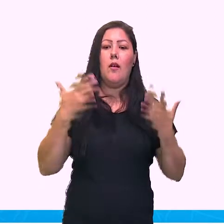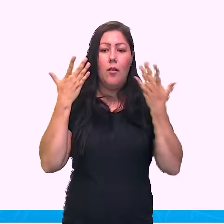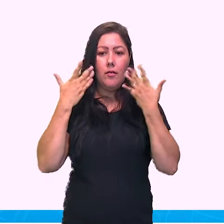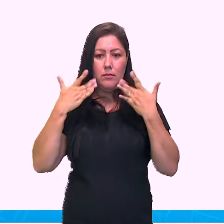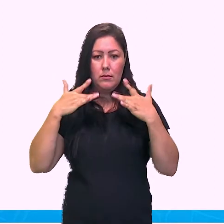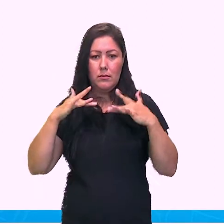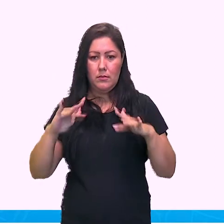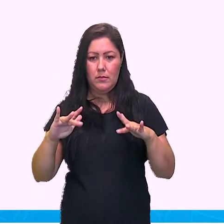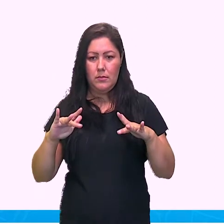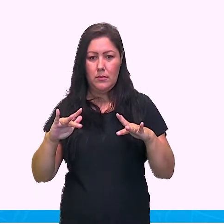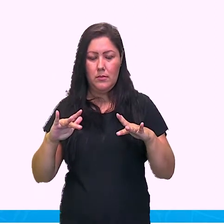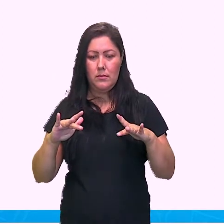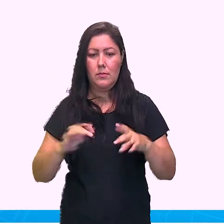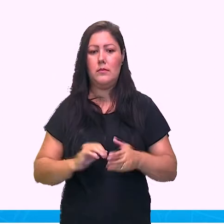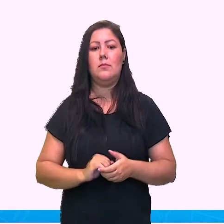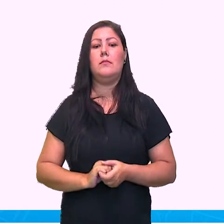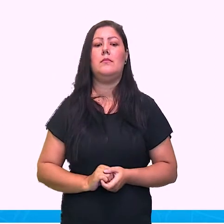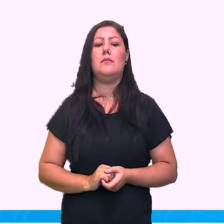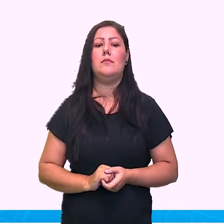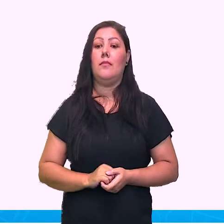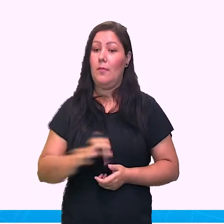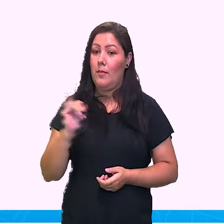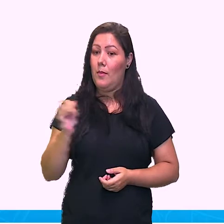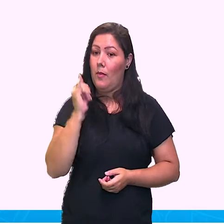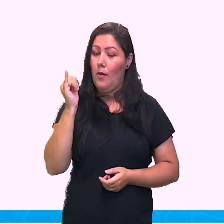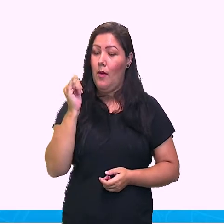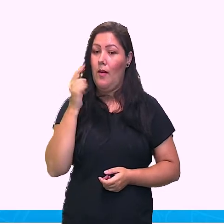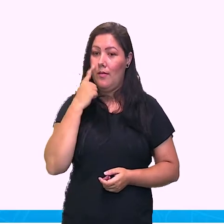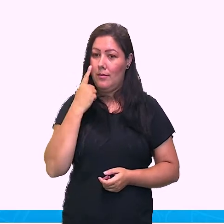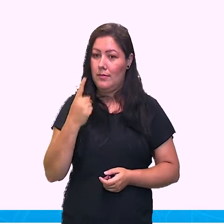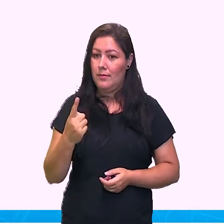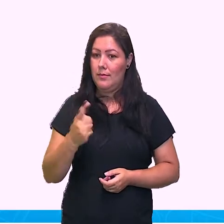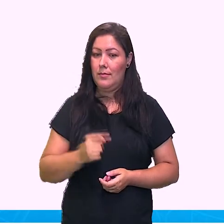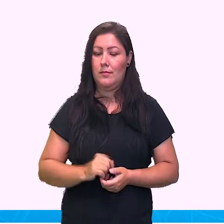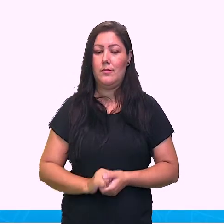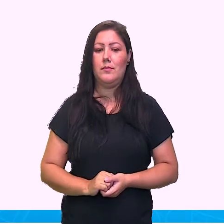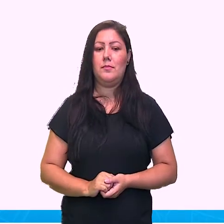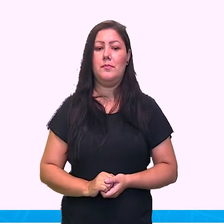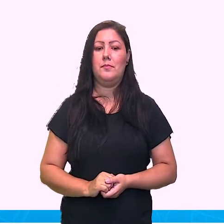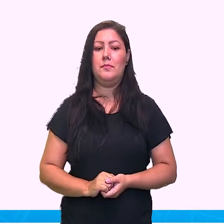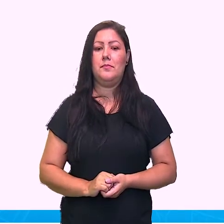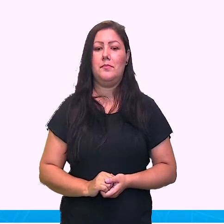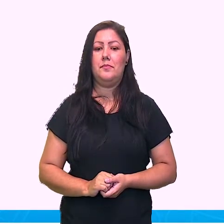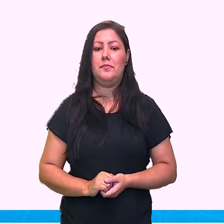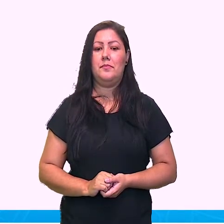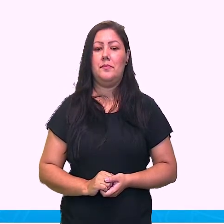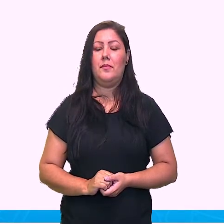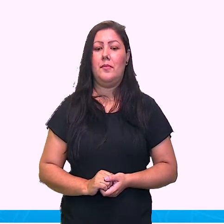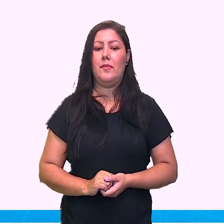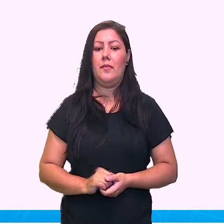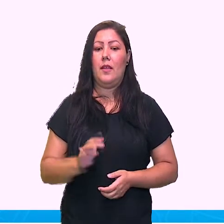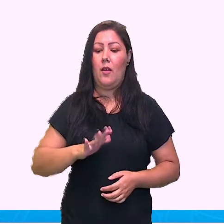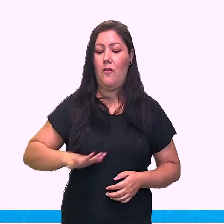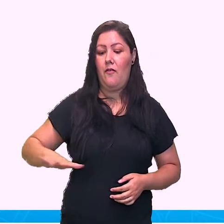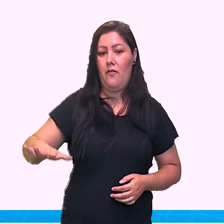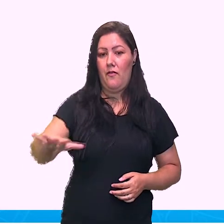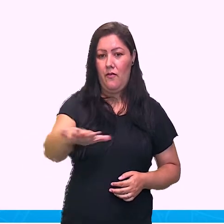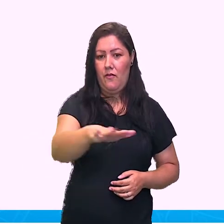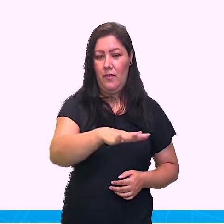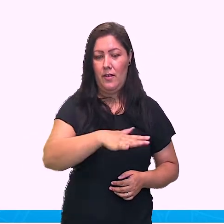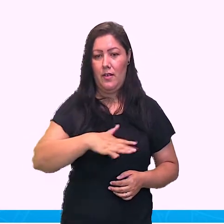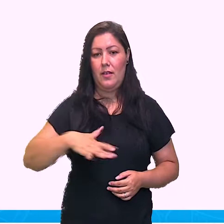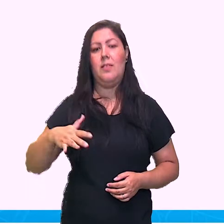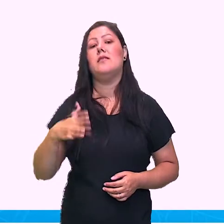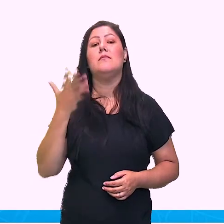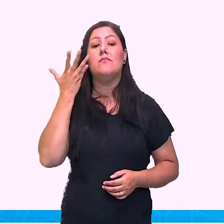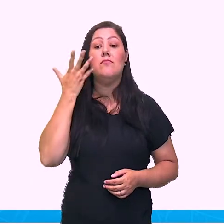físico-naturais, olha, isso aqui é importante, que nós estamos falando de questões físicas, questões naturais,